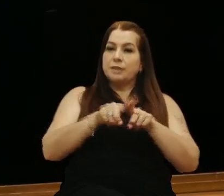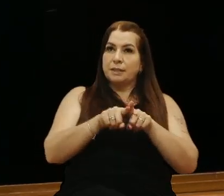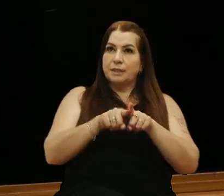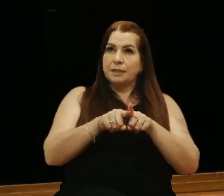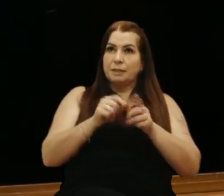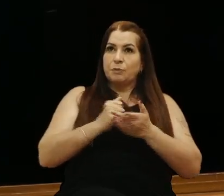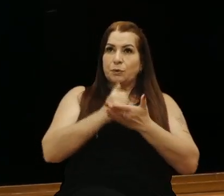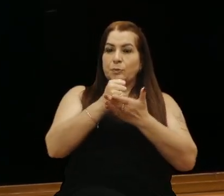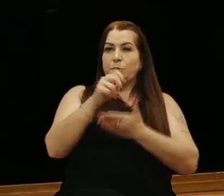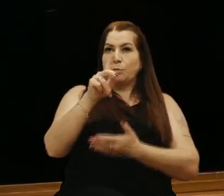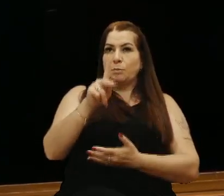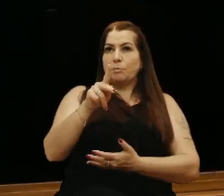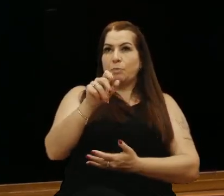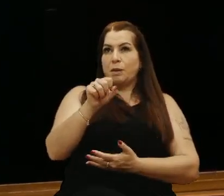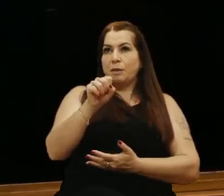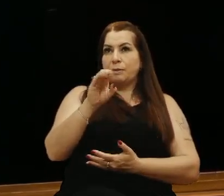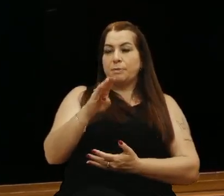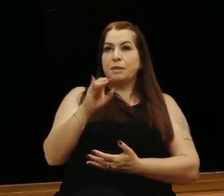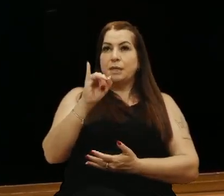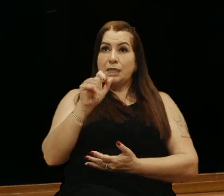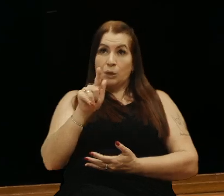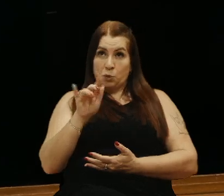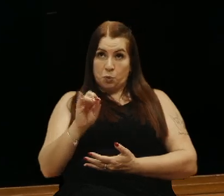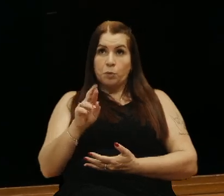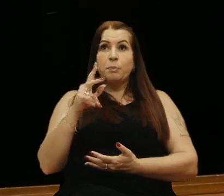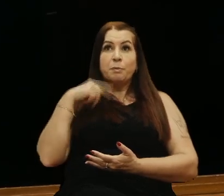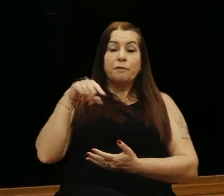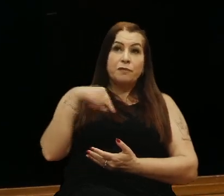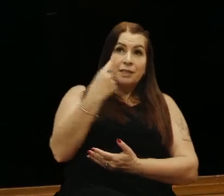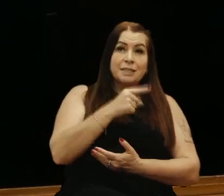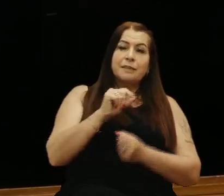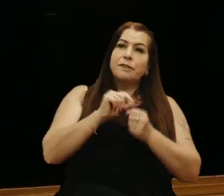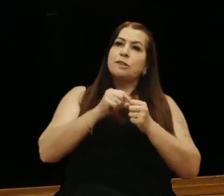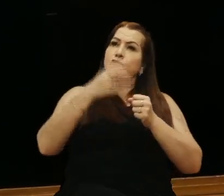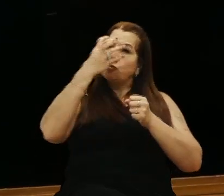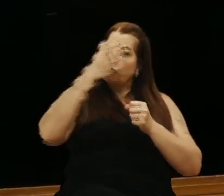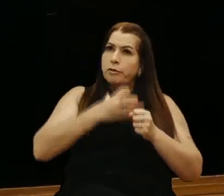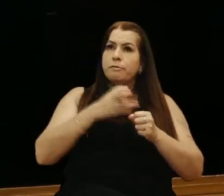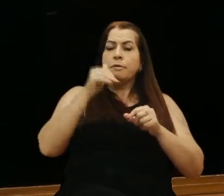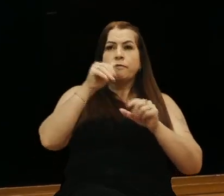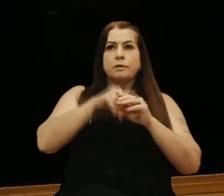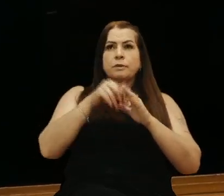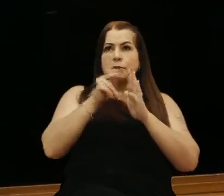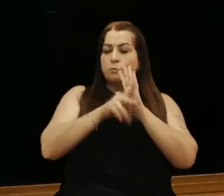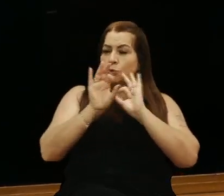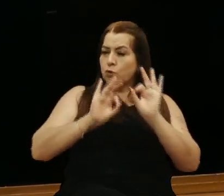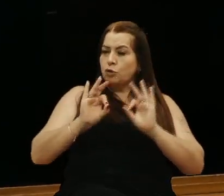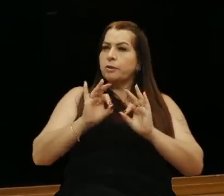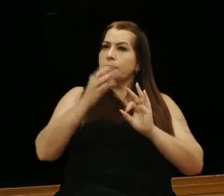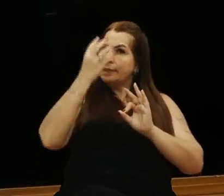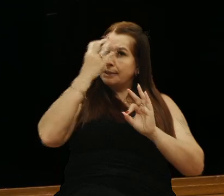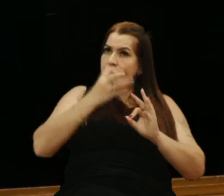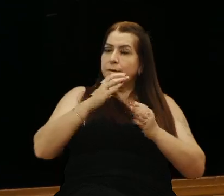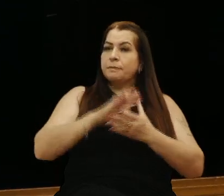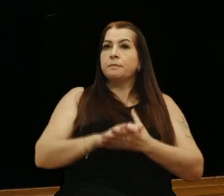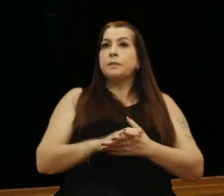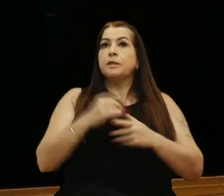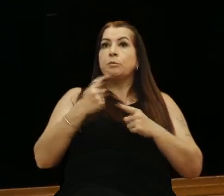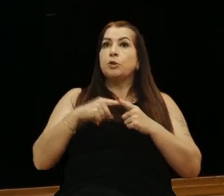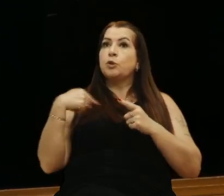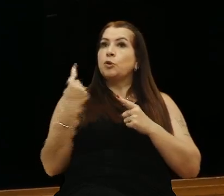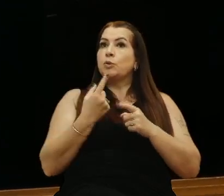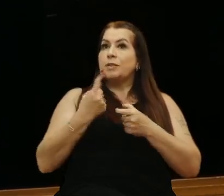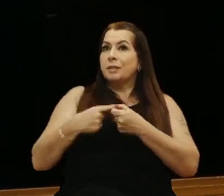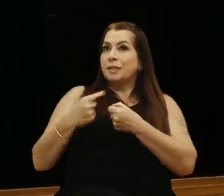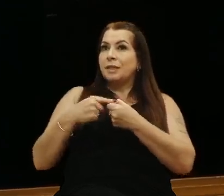assessor da bancada do PSB, o Igor, para que nós pudéssemos fazer isso de forma célere e votar esse seu projeto de forma célere, porque a nossa cidade